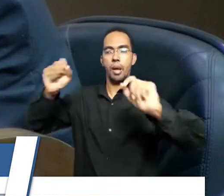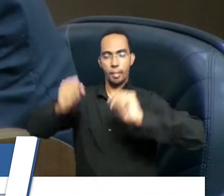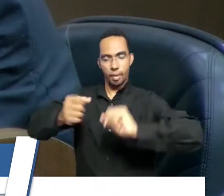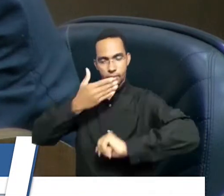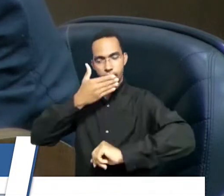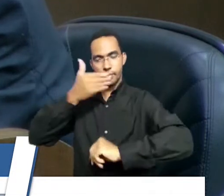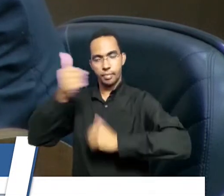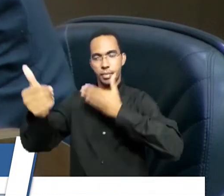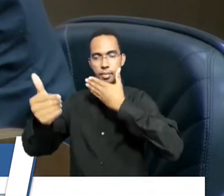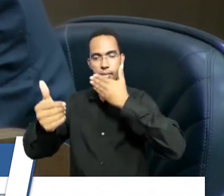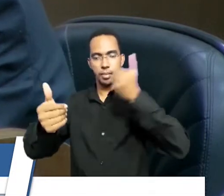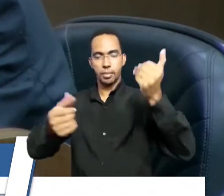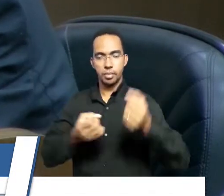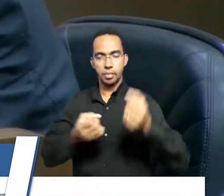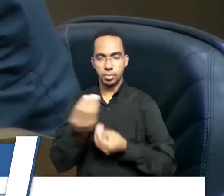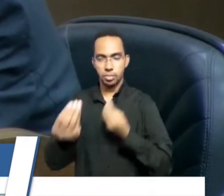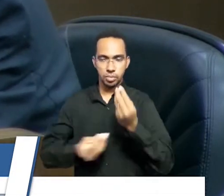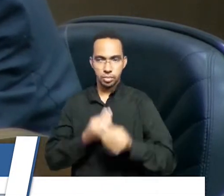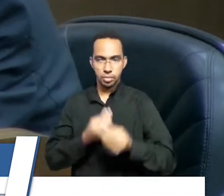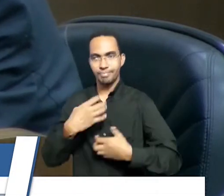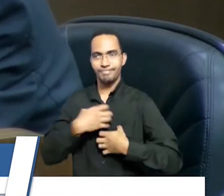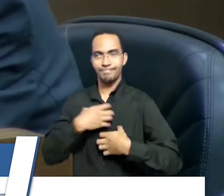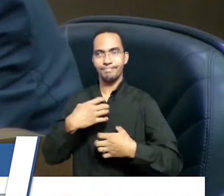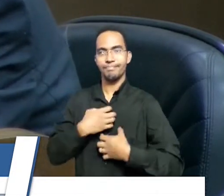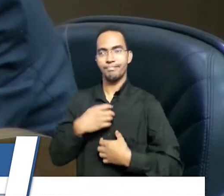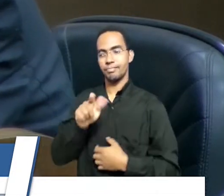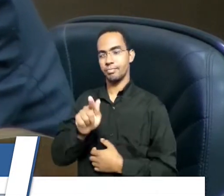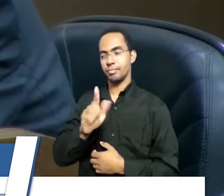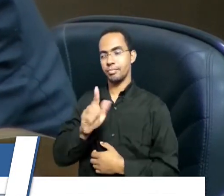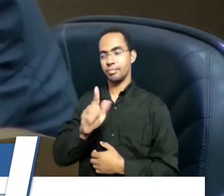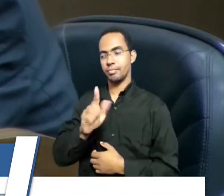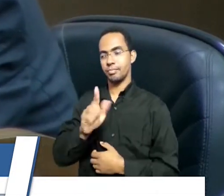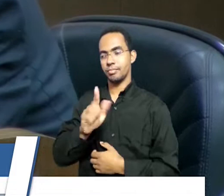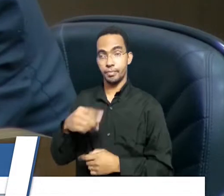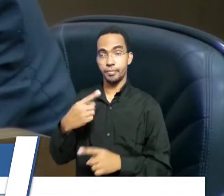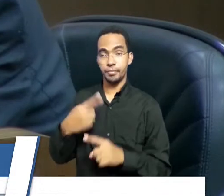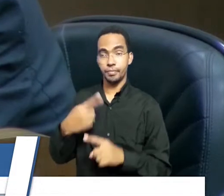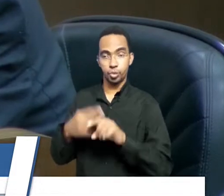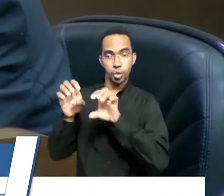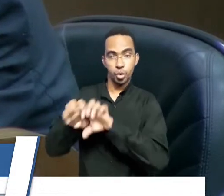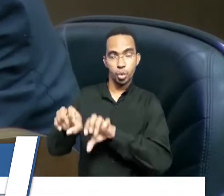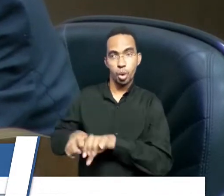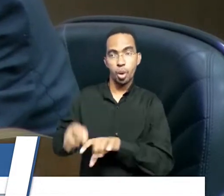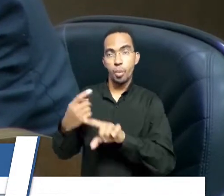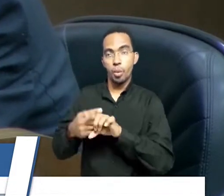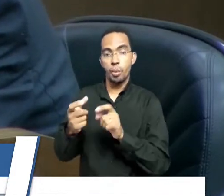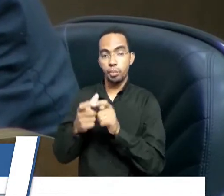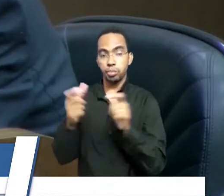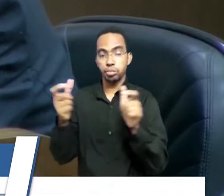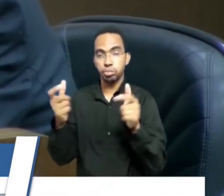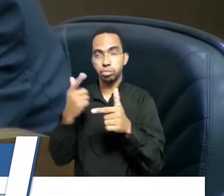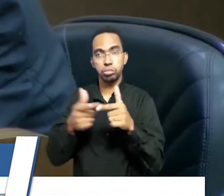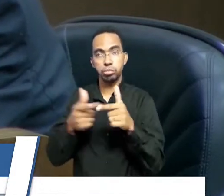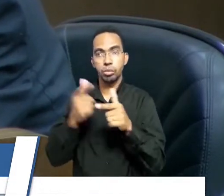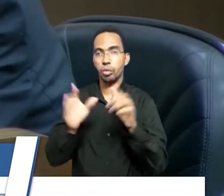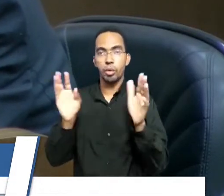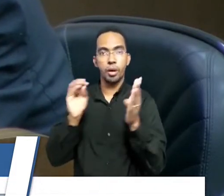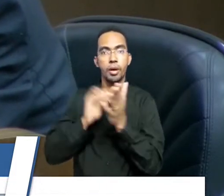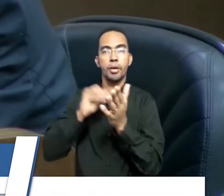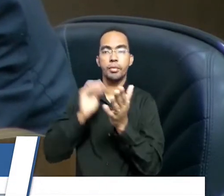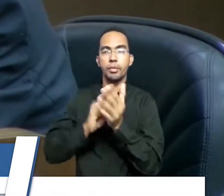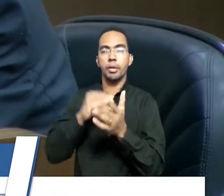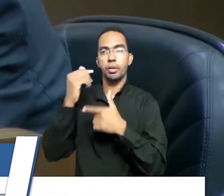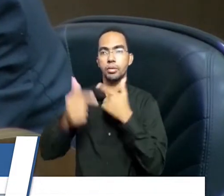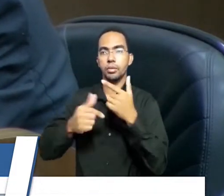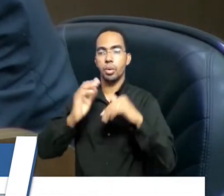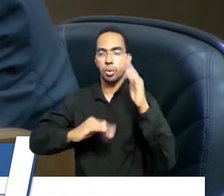da Guarda Civil, da estrutura da Guarda Civil, porque o grande problema não é só a falta de efetivo. Além da falta de